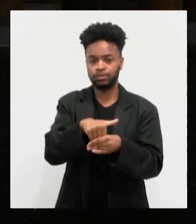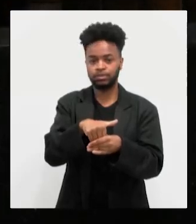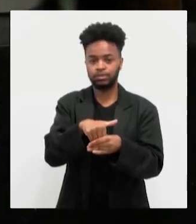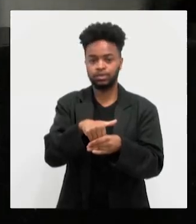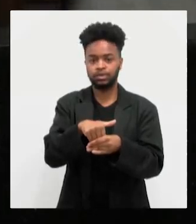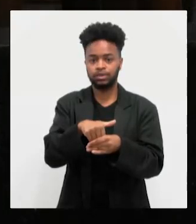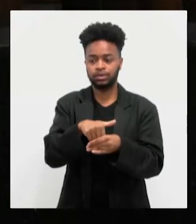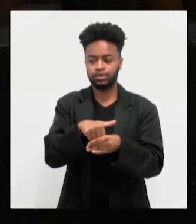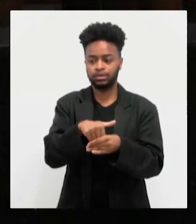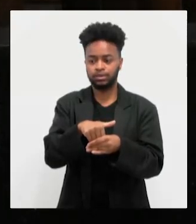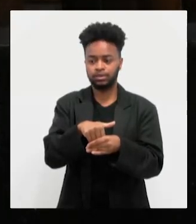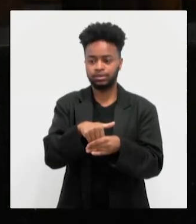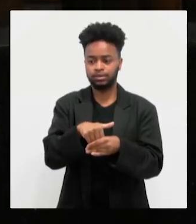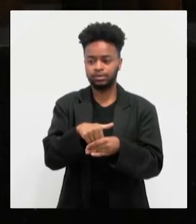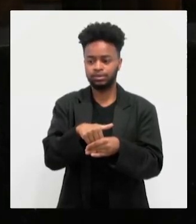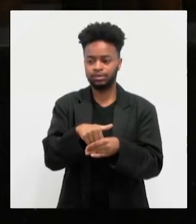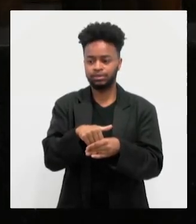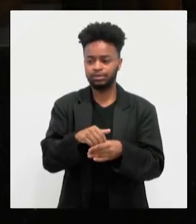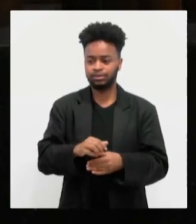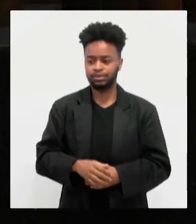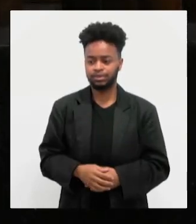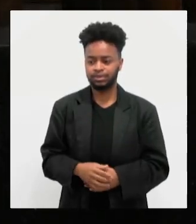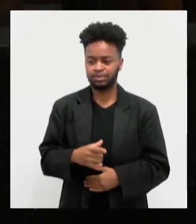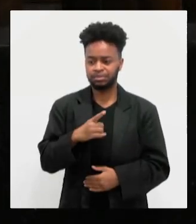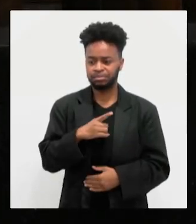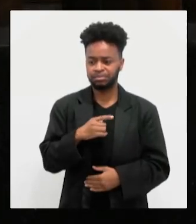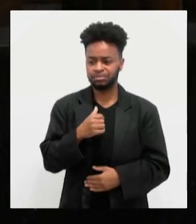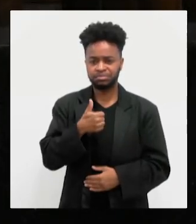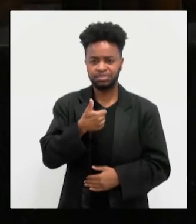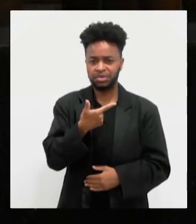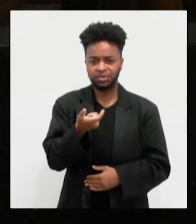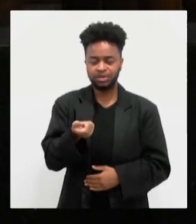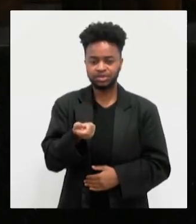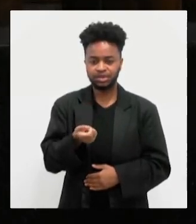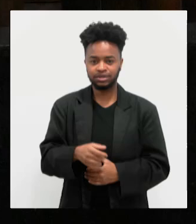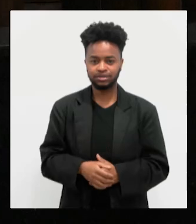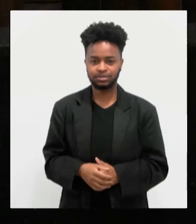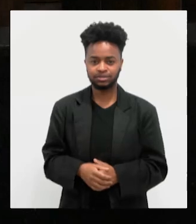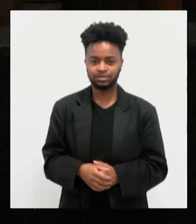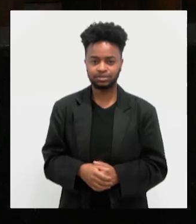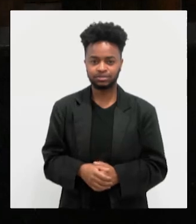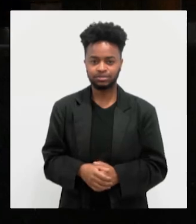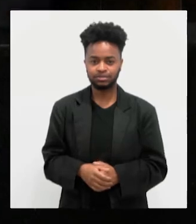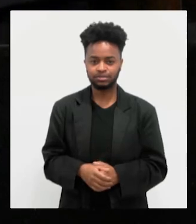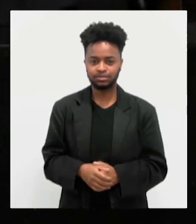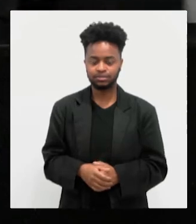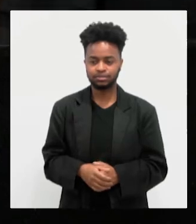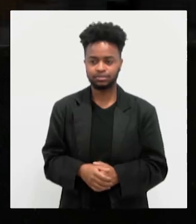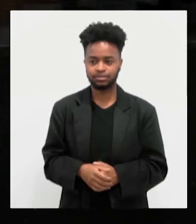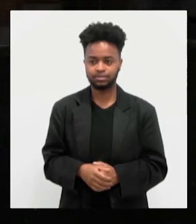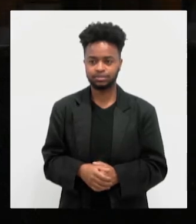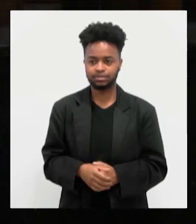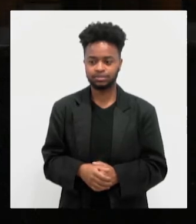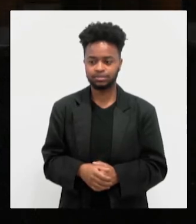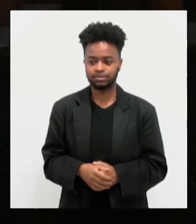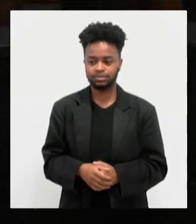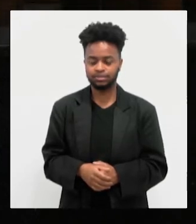até então existia era de 120. Então, até nisso,